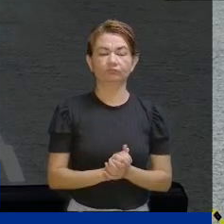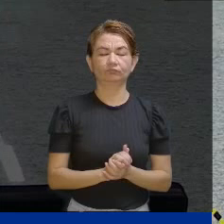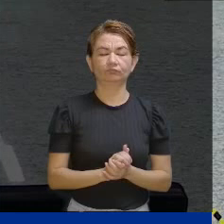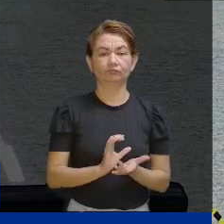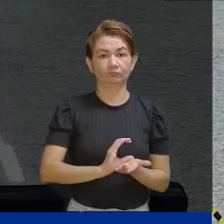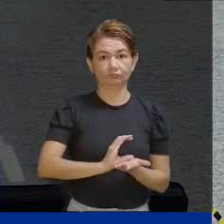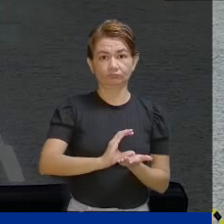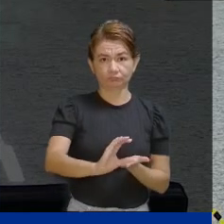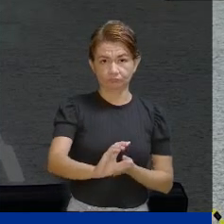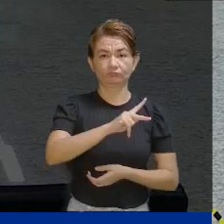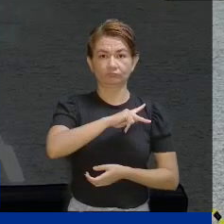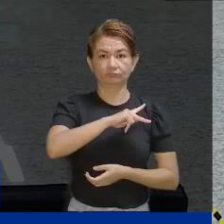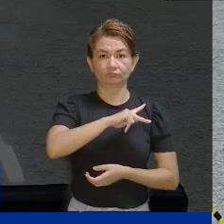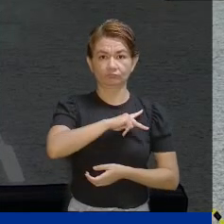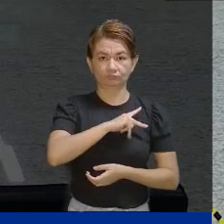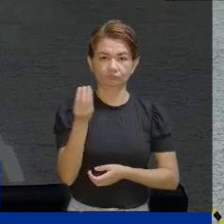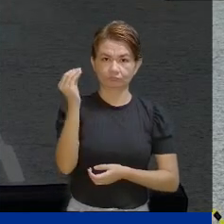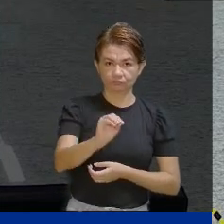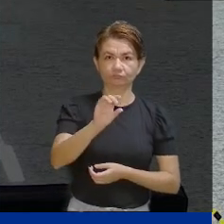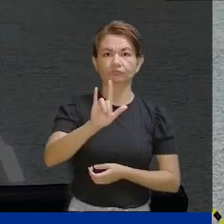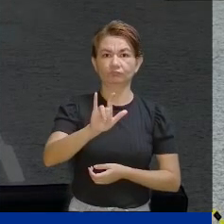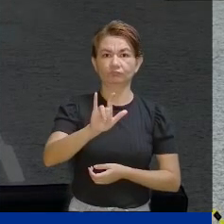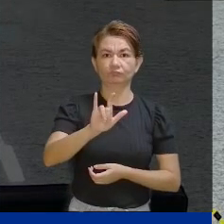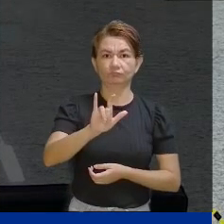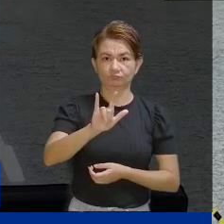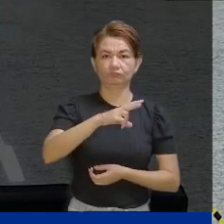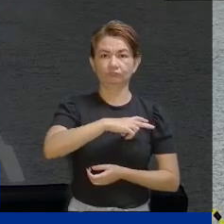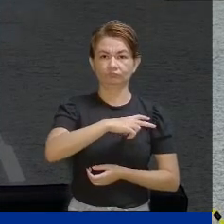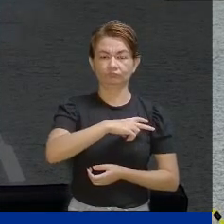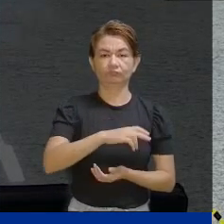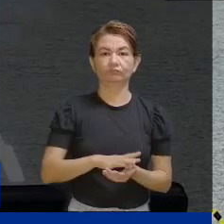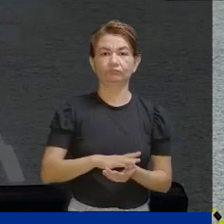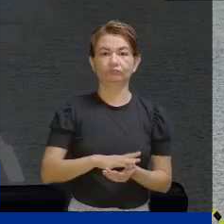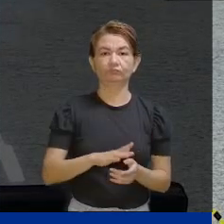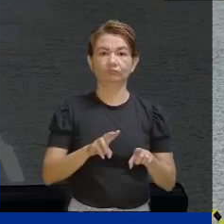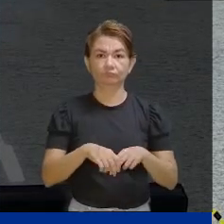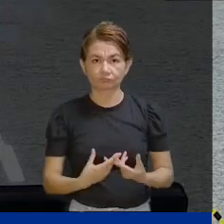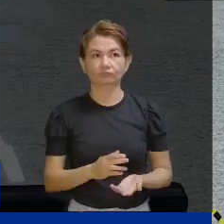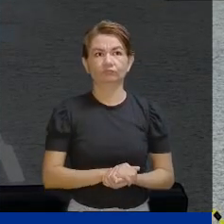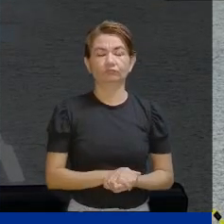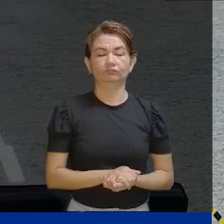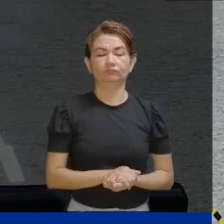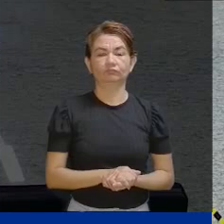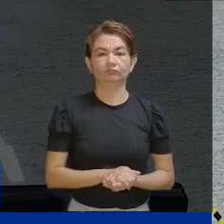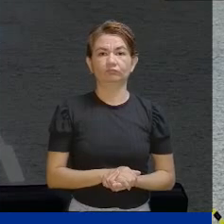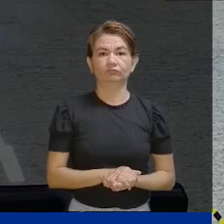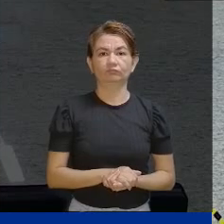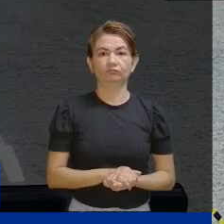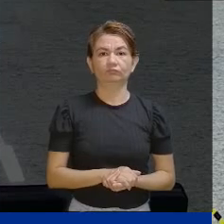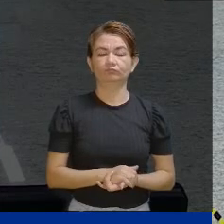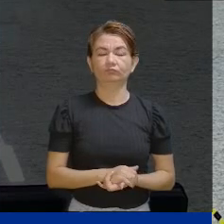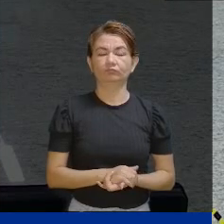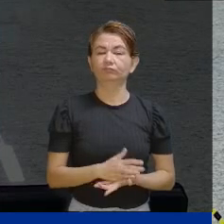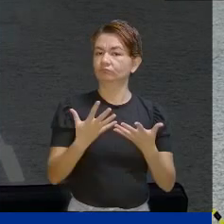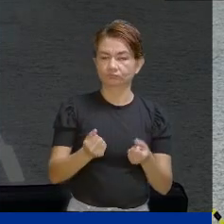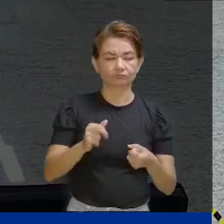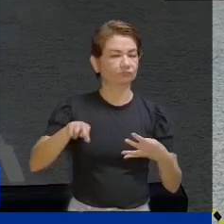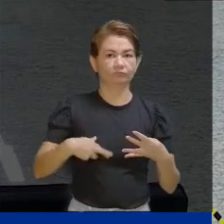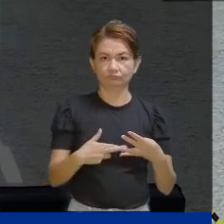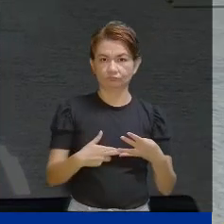investimento público na publicação que foi realizada em perfil privado, e, por essa razão, pugna pelo não provimento do